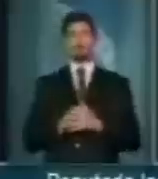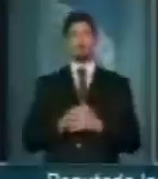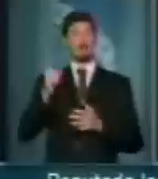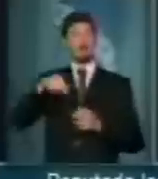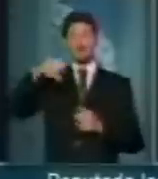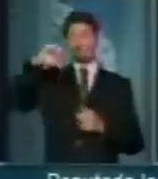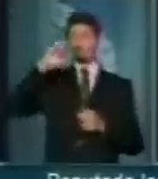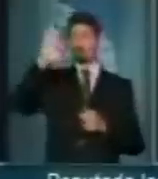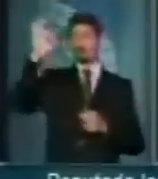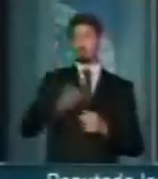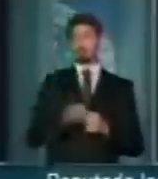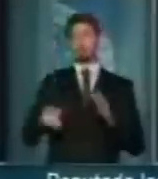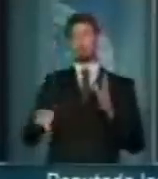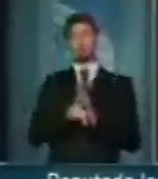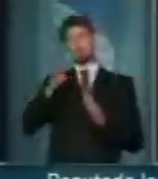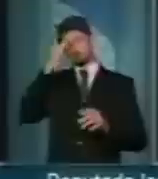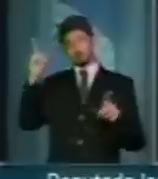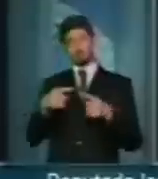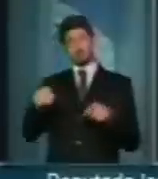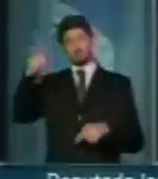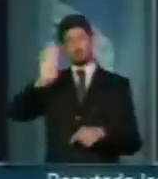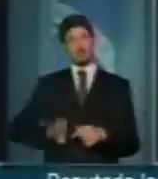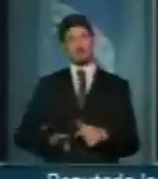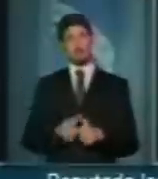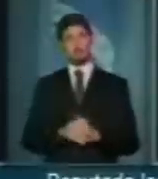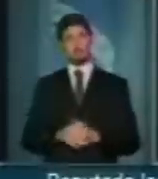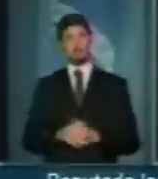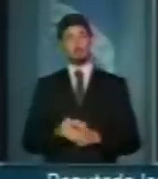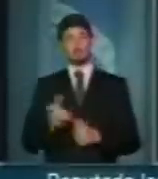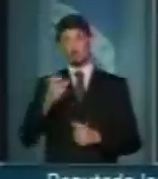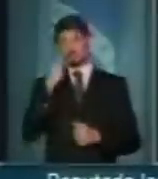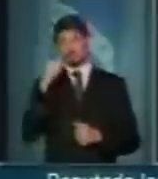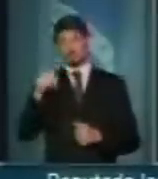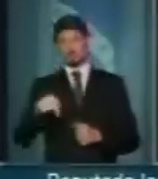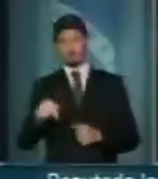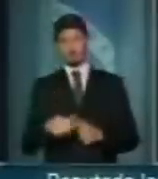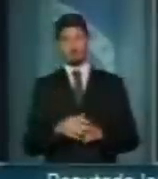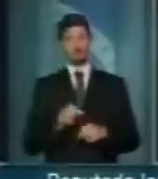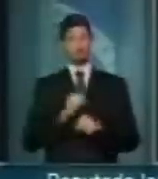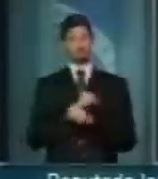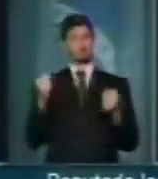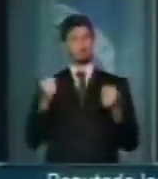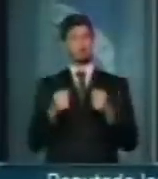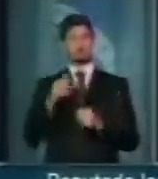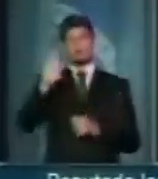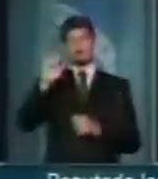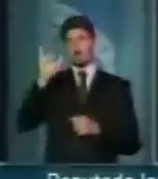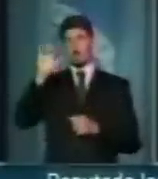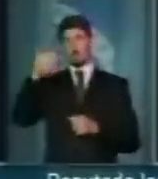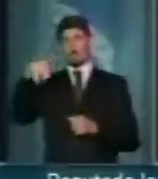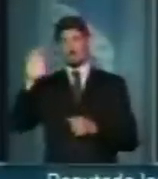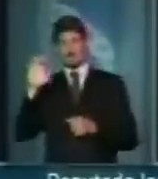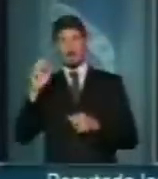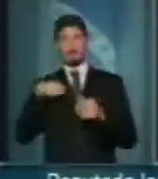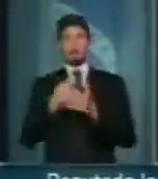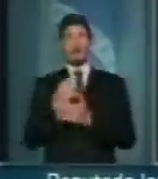90% dos músicos e produtores brasileiros. Quero dizer que não é possível que a Beyoncé pague menos imposto